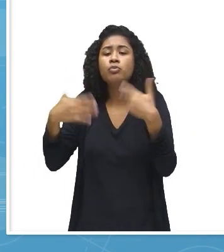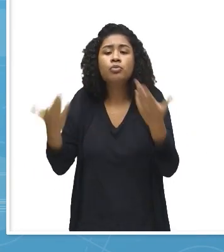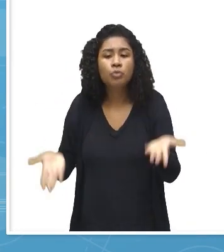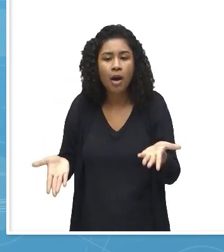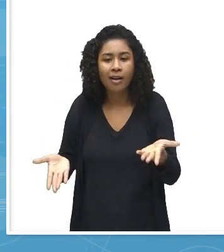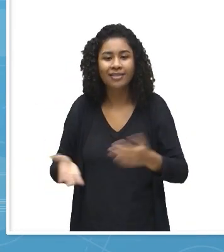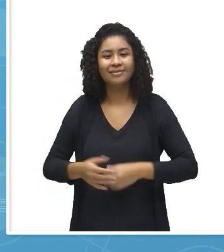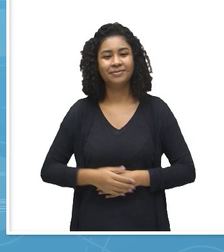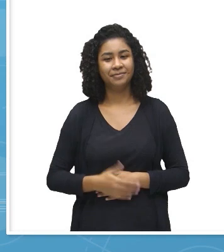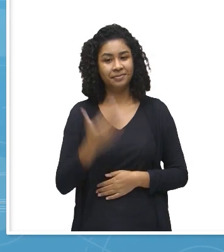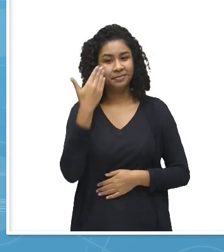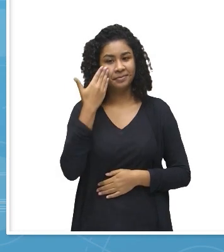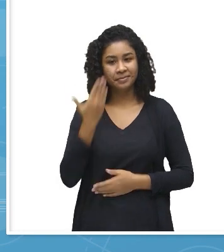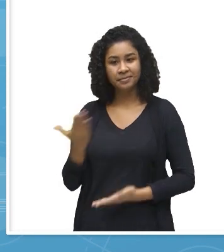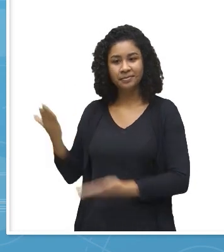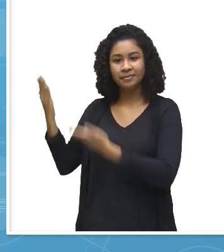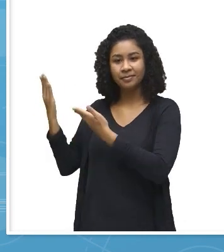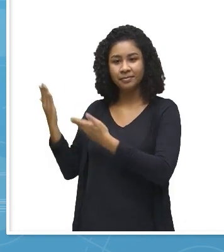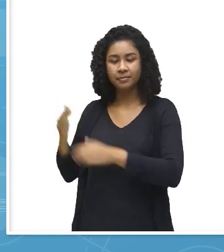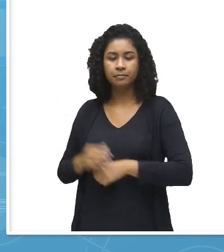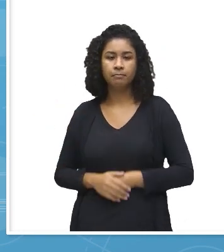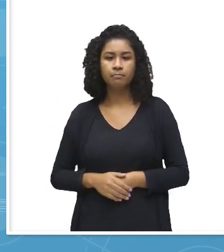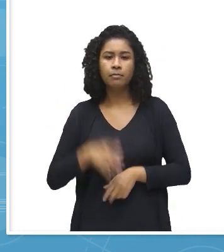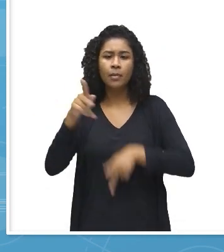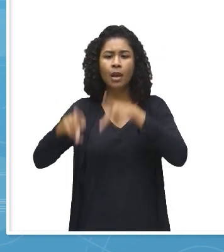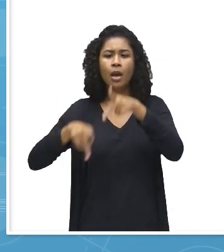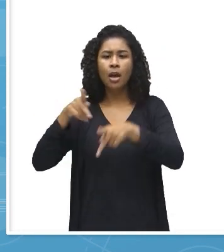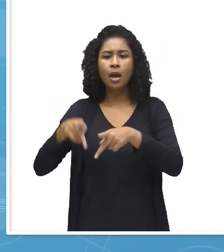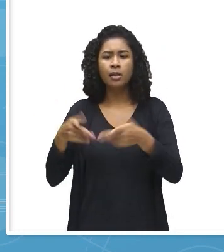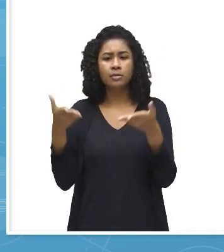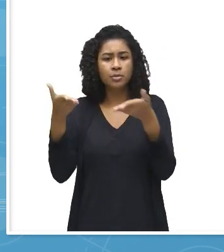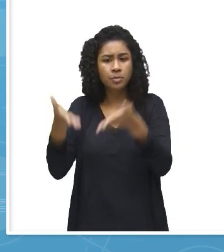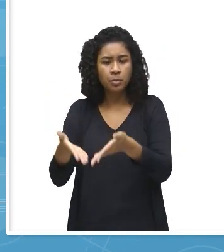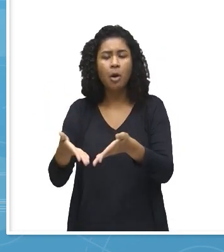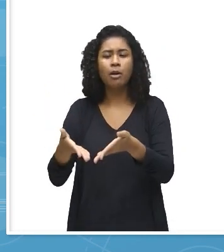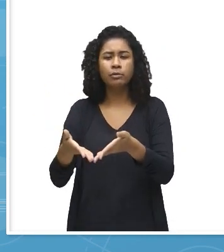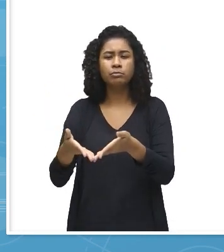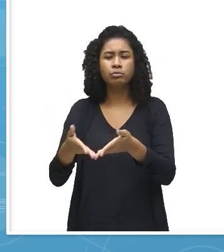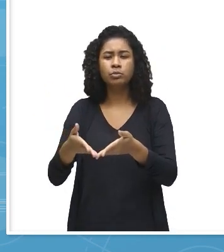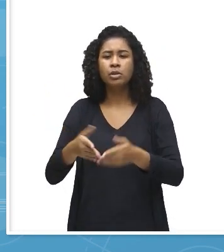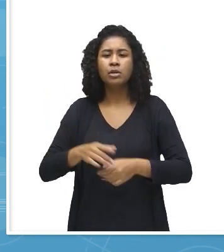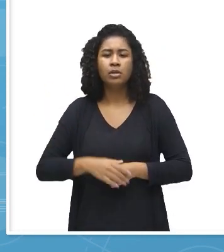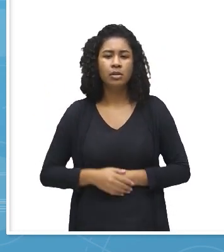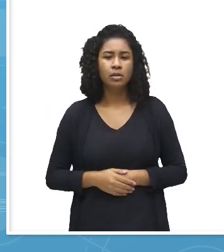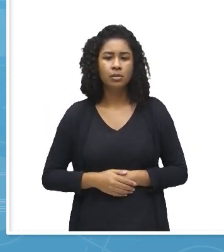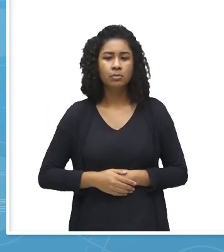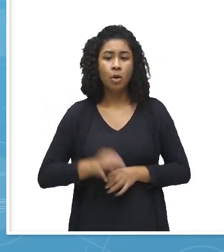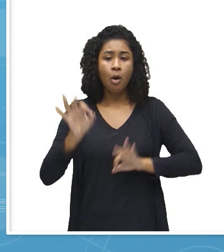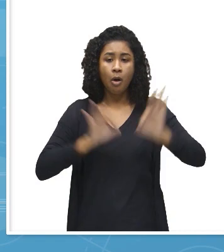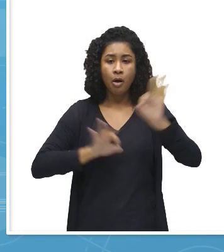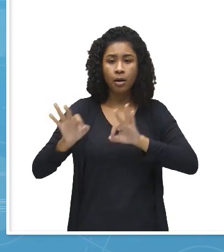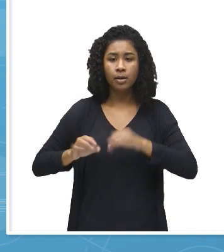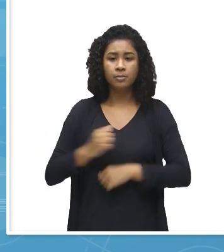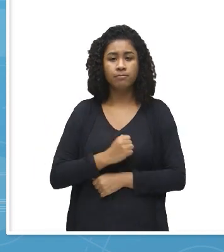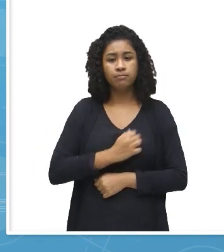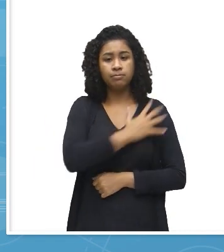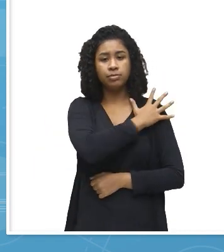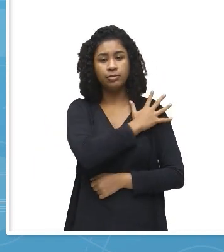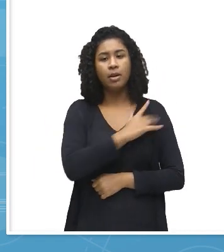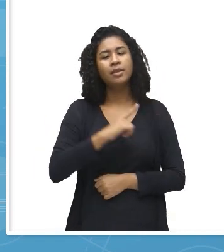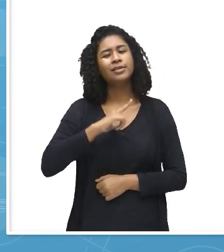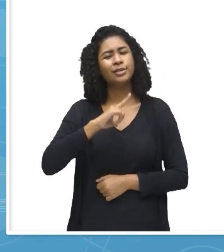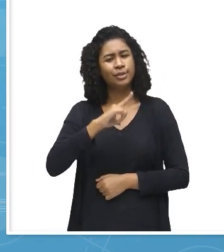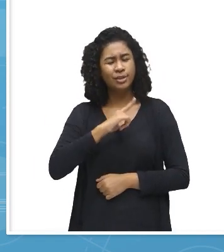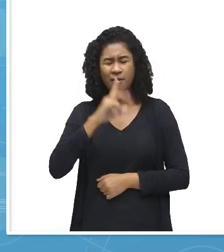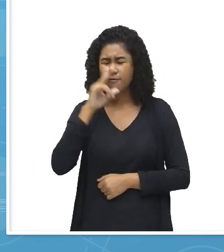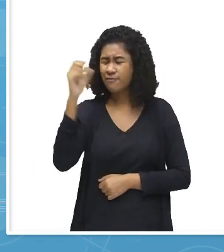lá. Os germanos eram essencialmente militarizados. Lembra que eu falei para vocês, essa questão militar era